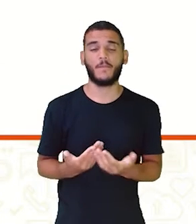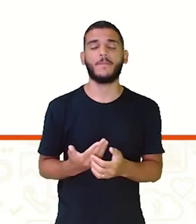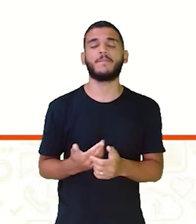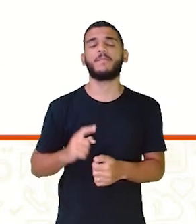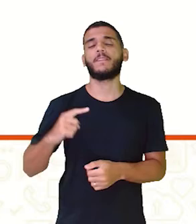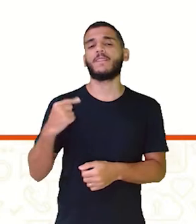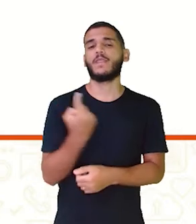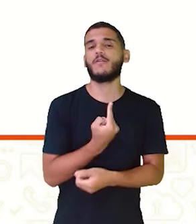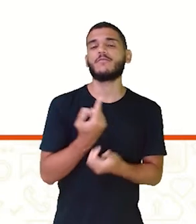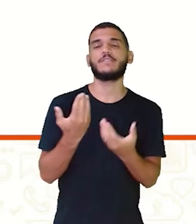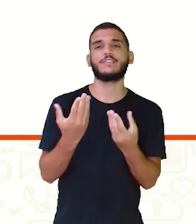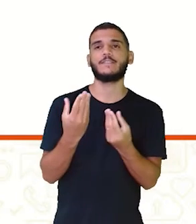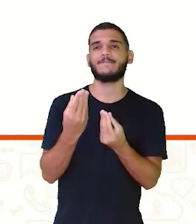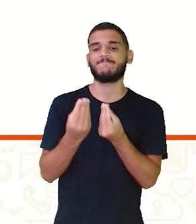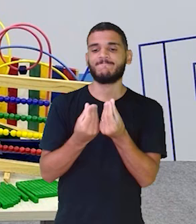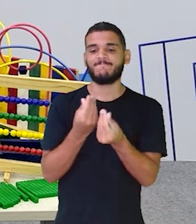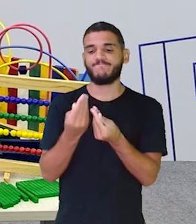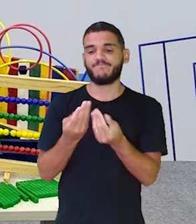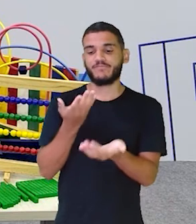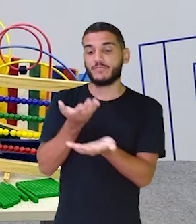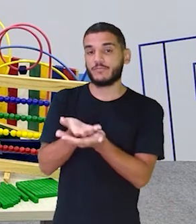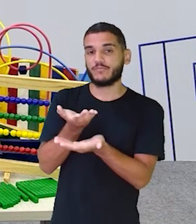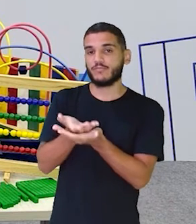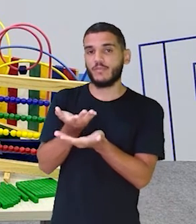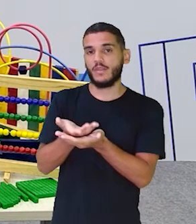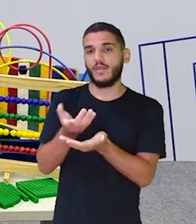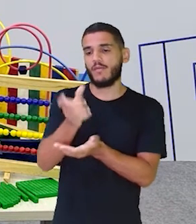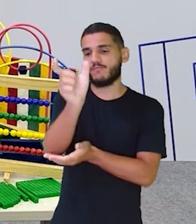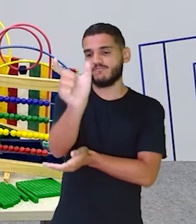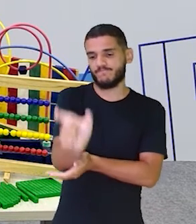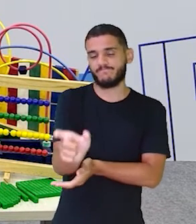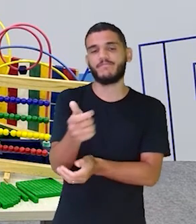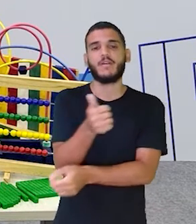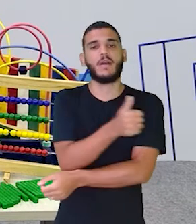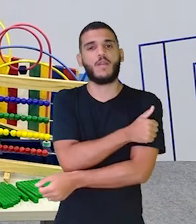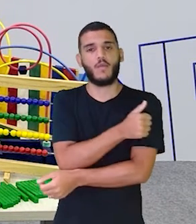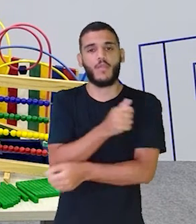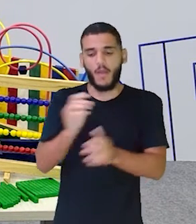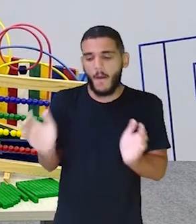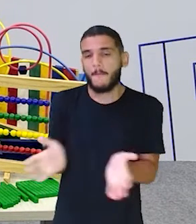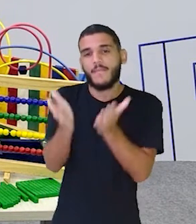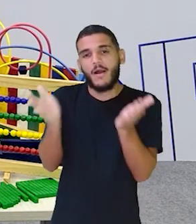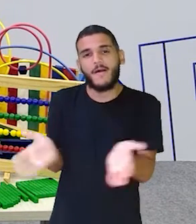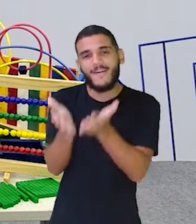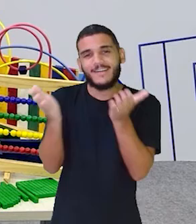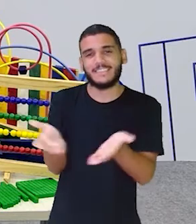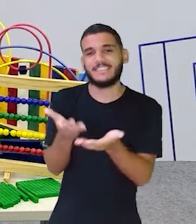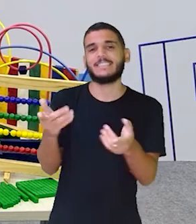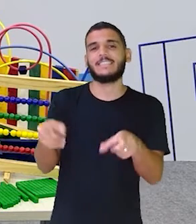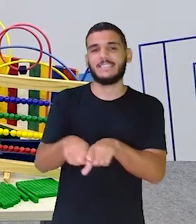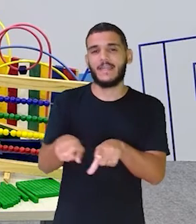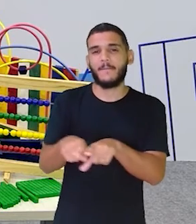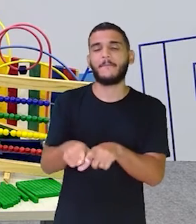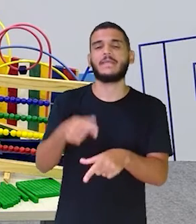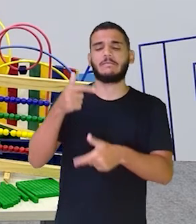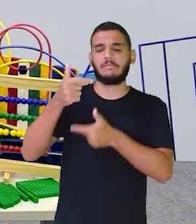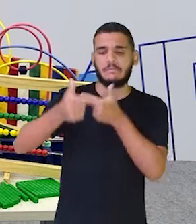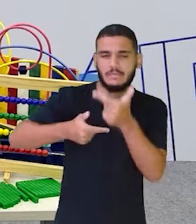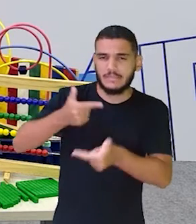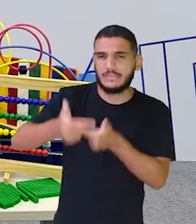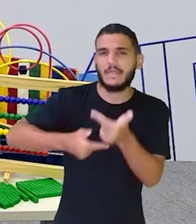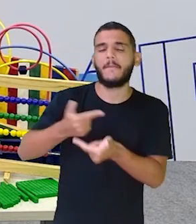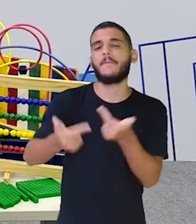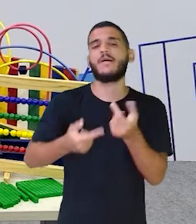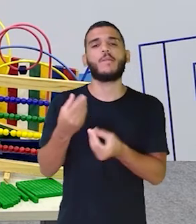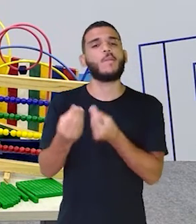estamos trabalhando com esse estudante, precisamos estar motivando, estimulando esse trabalho, que